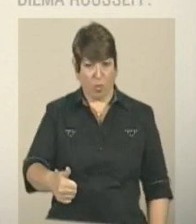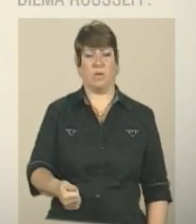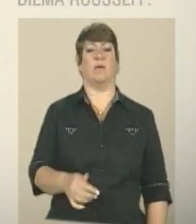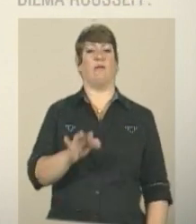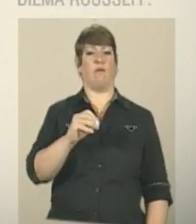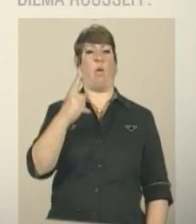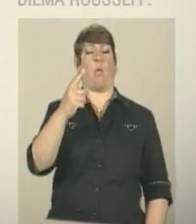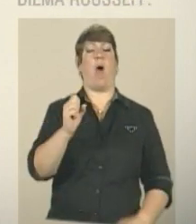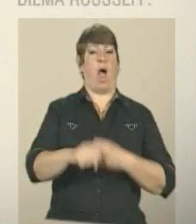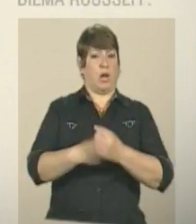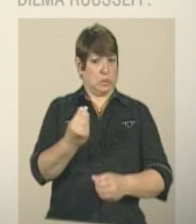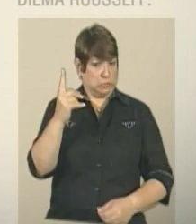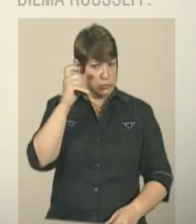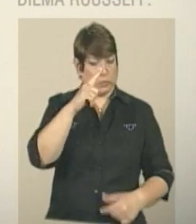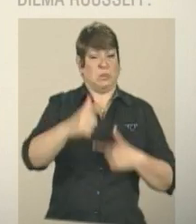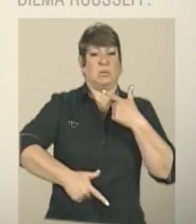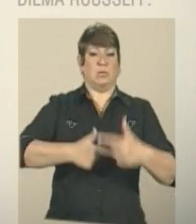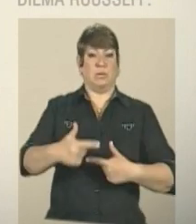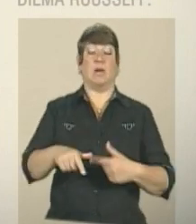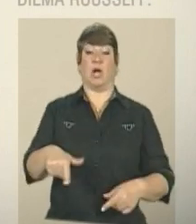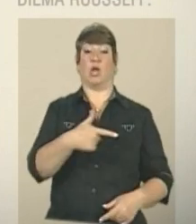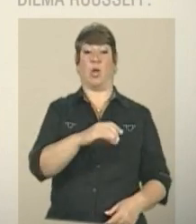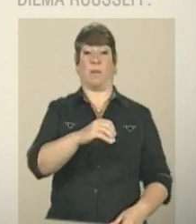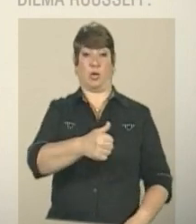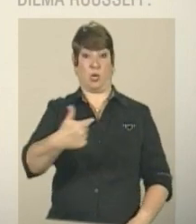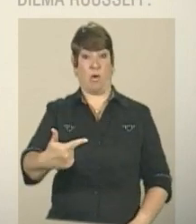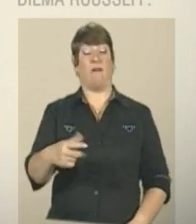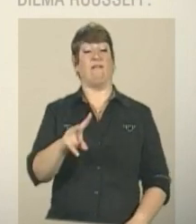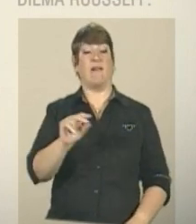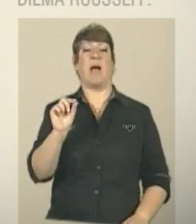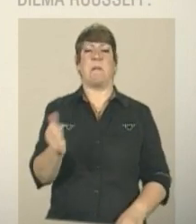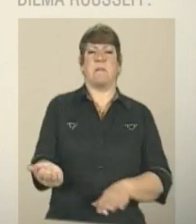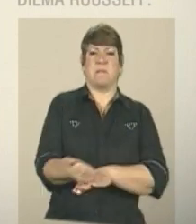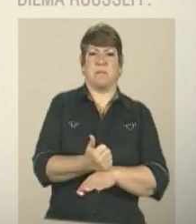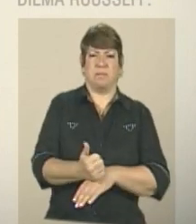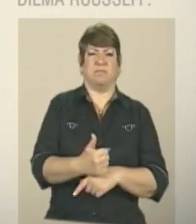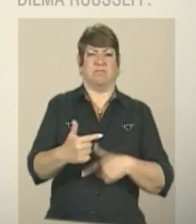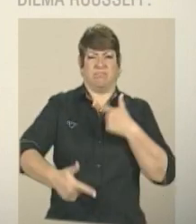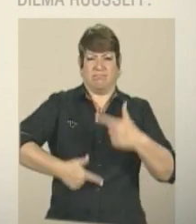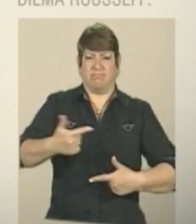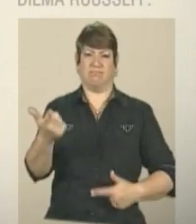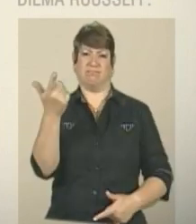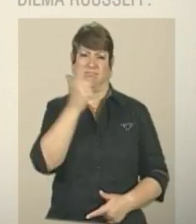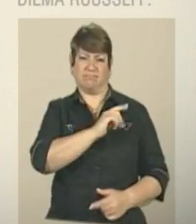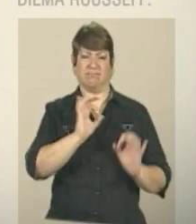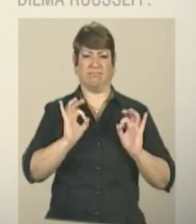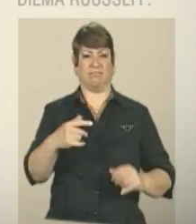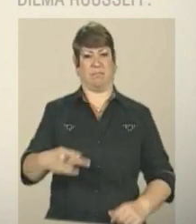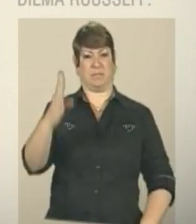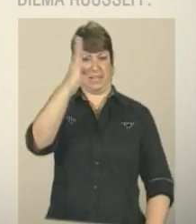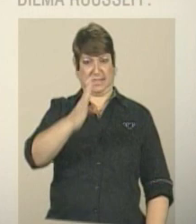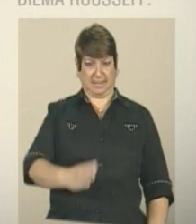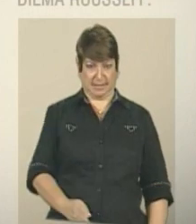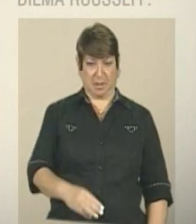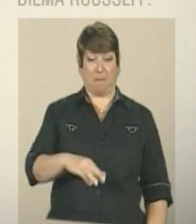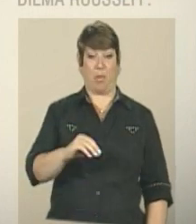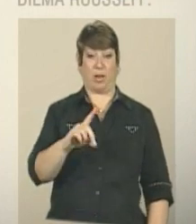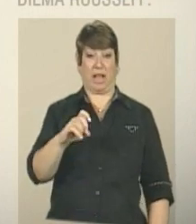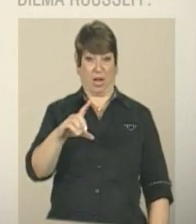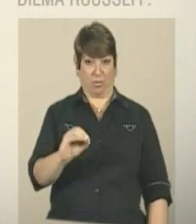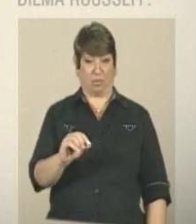grande prova e 2012 será mais um marco de consolidação do modelo brasileiro.